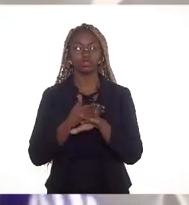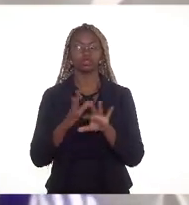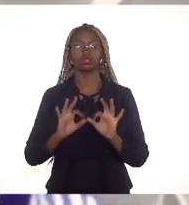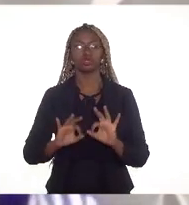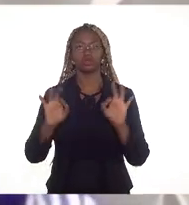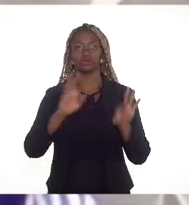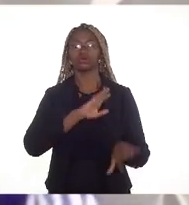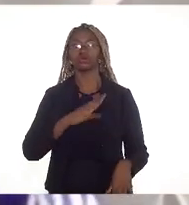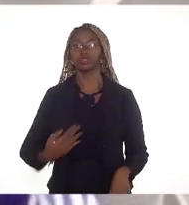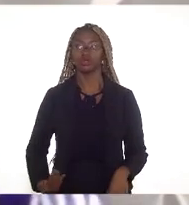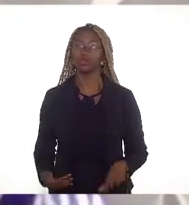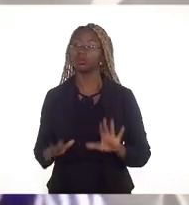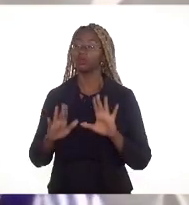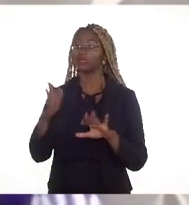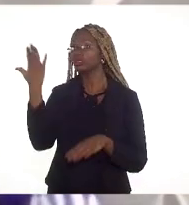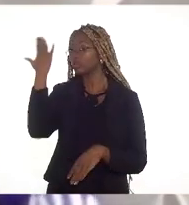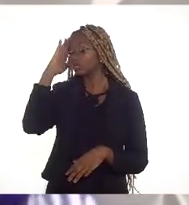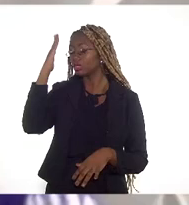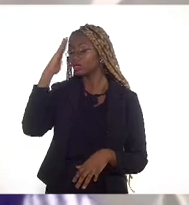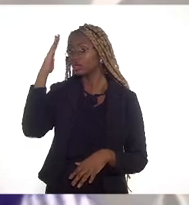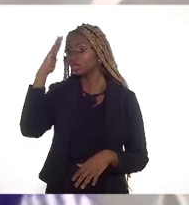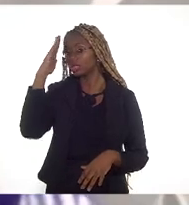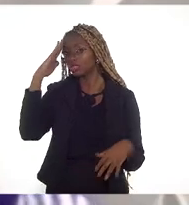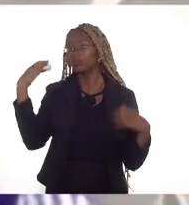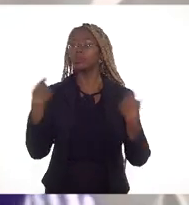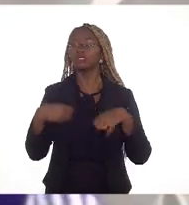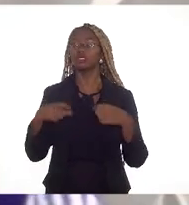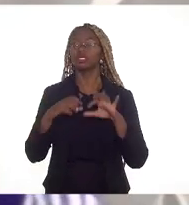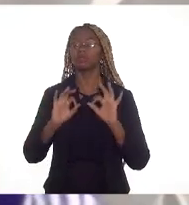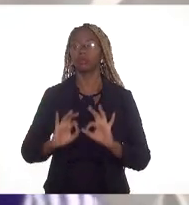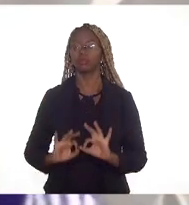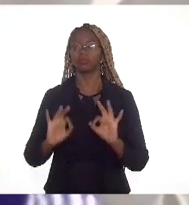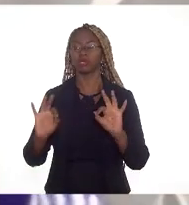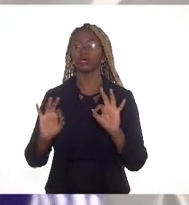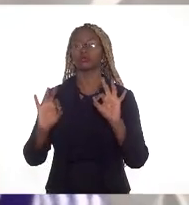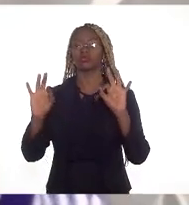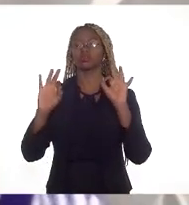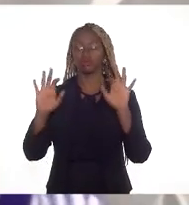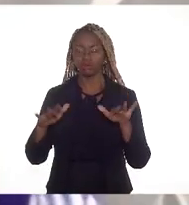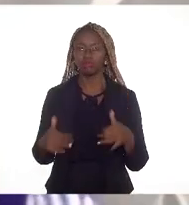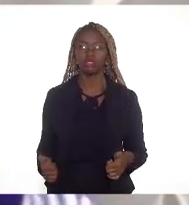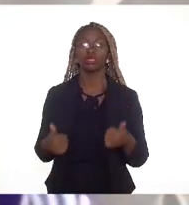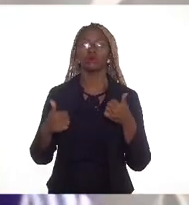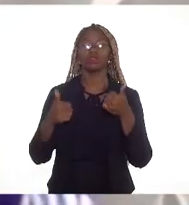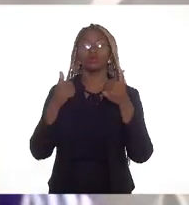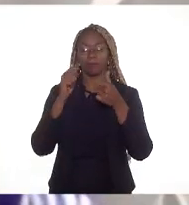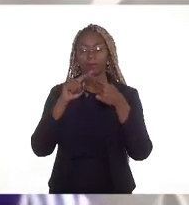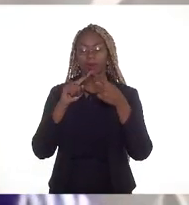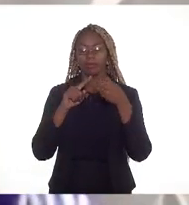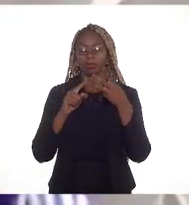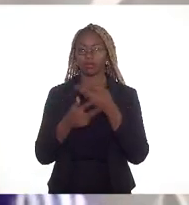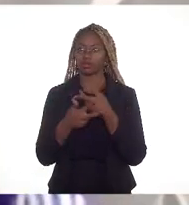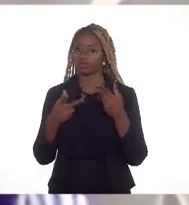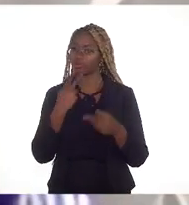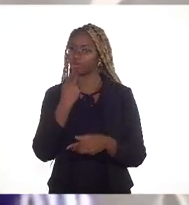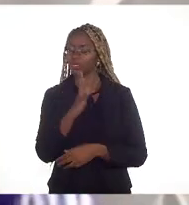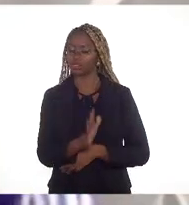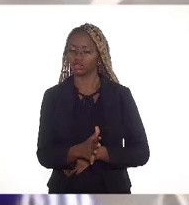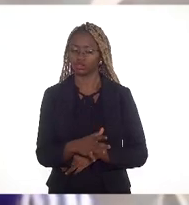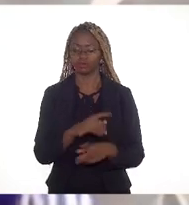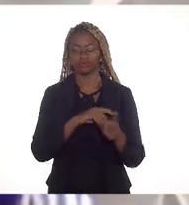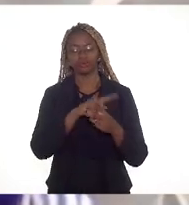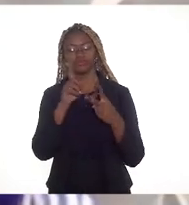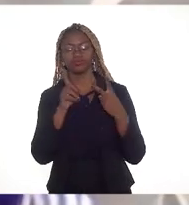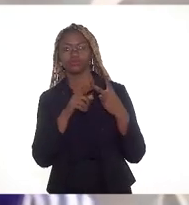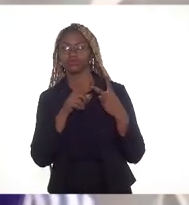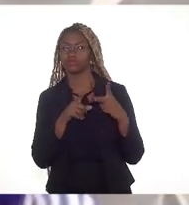no meu entendimento, precisa ser aperfeiçoado pelas questões que eu já ponderei. A outra questão